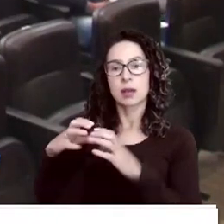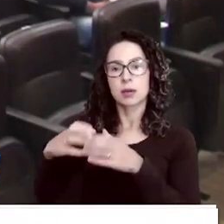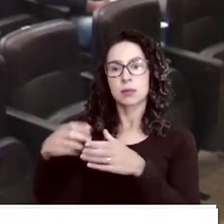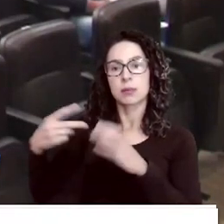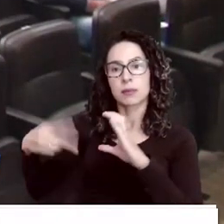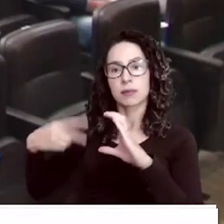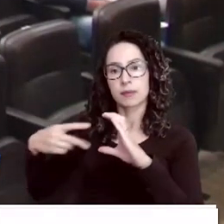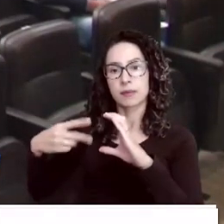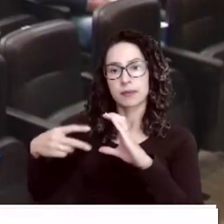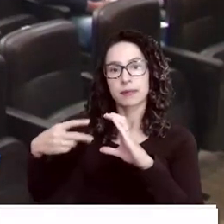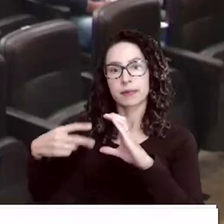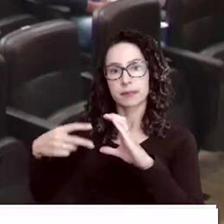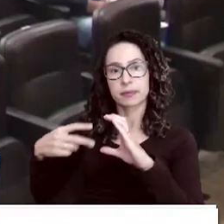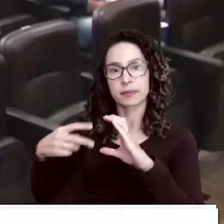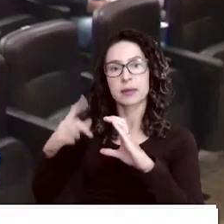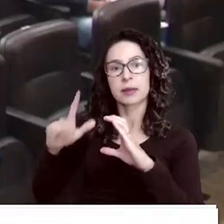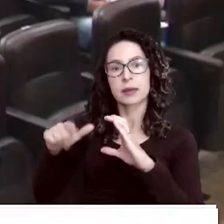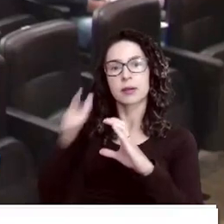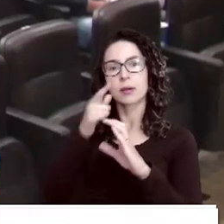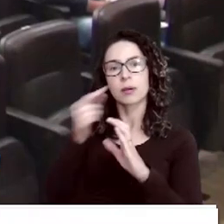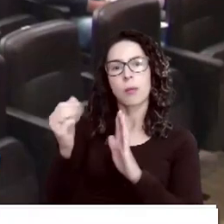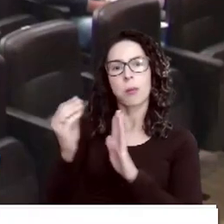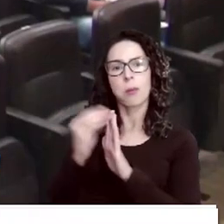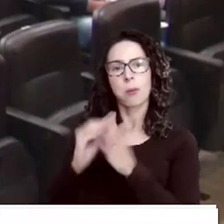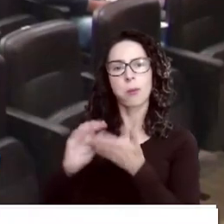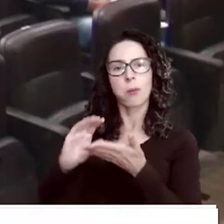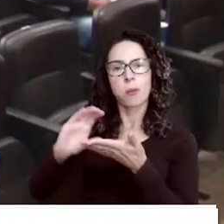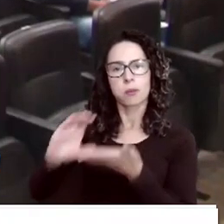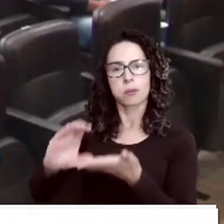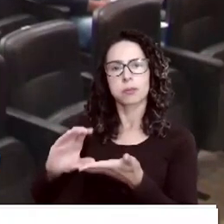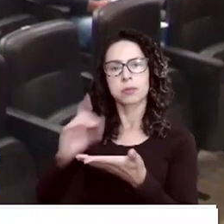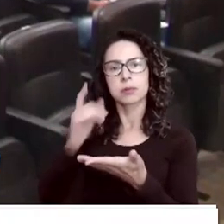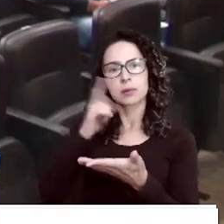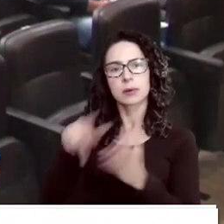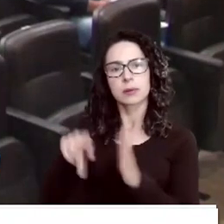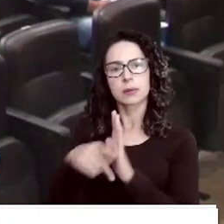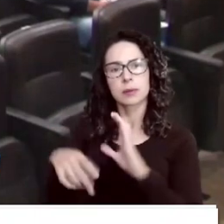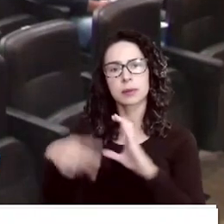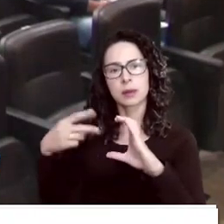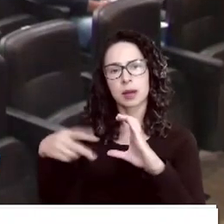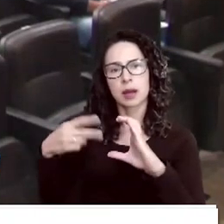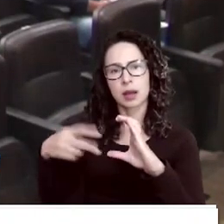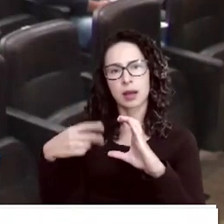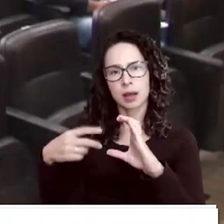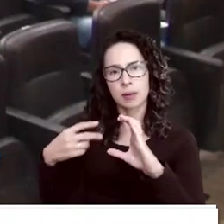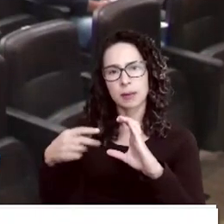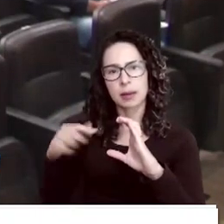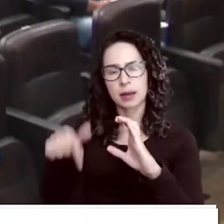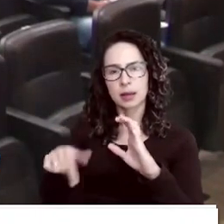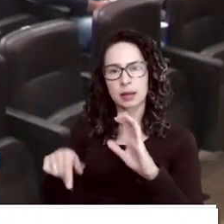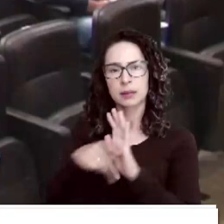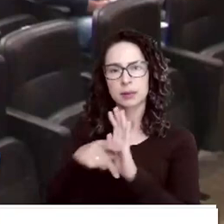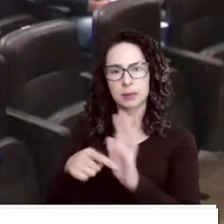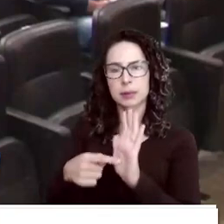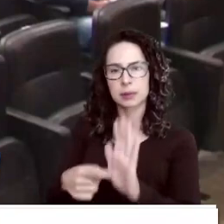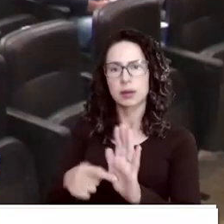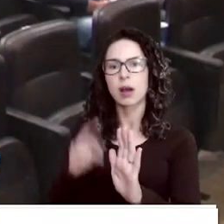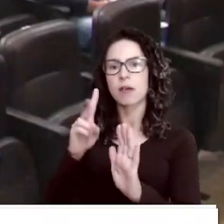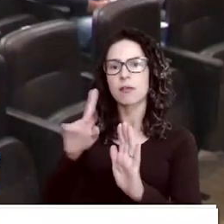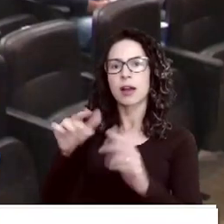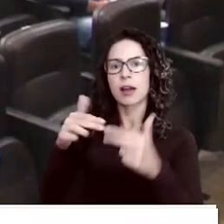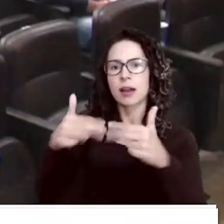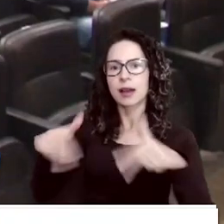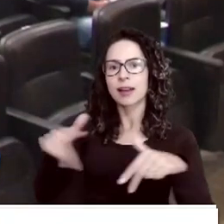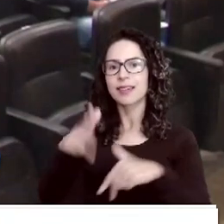que através das emendas impositivas da Câmara, a emenda que eu apresentei aqui, vai ser inaugurada dia 7,